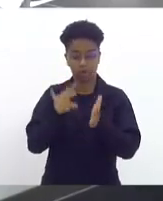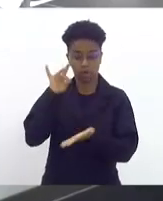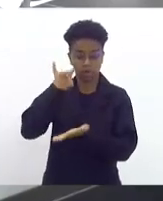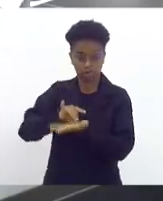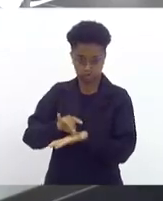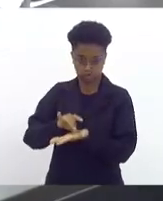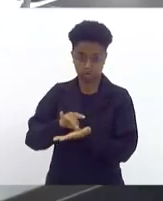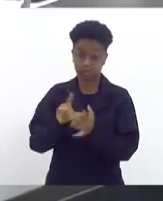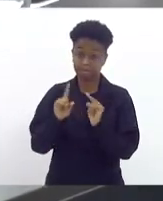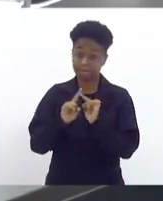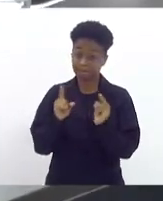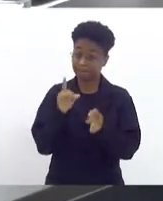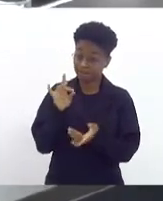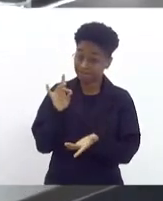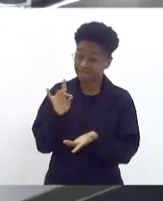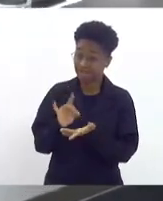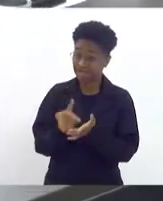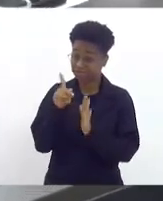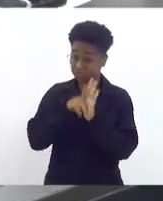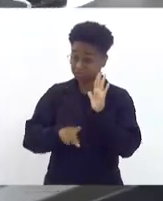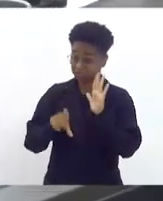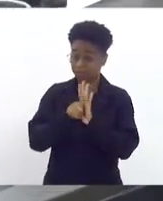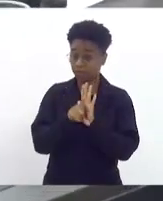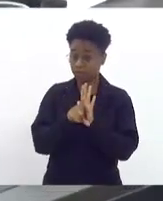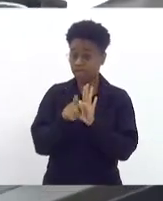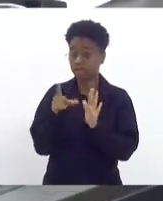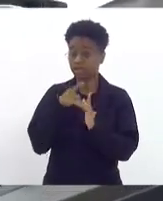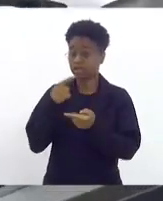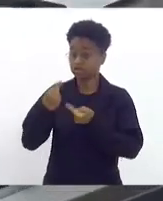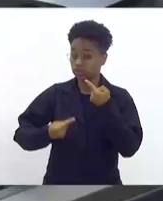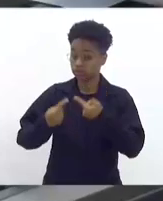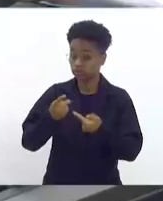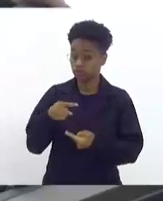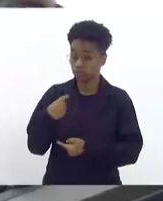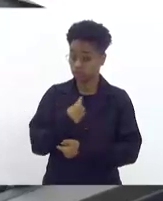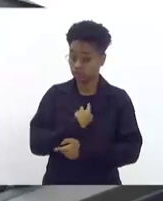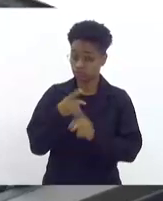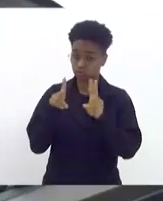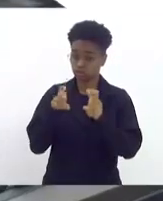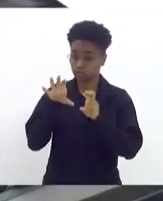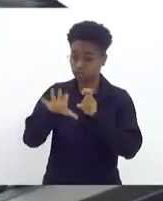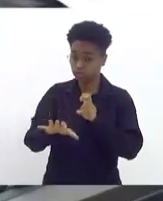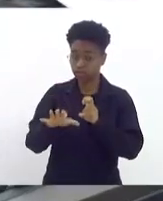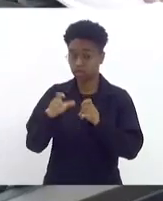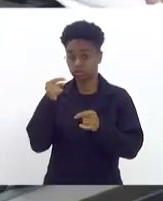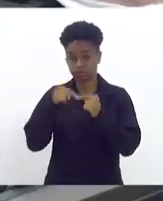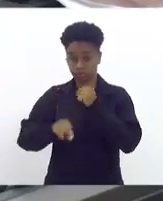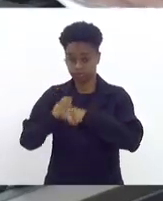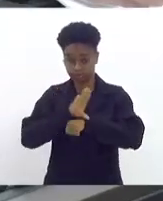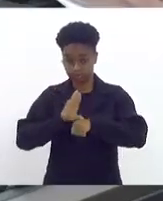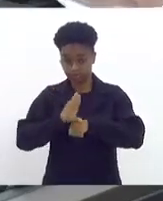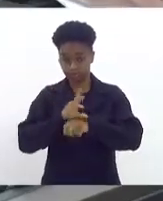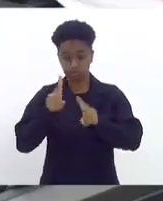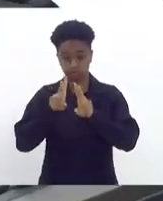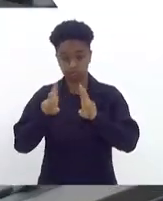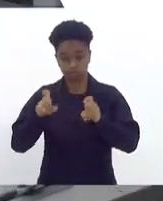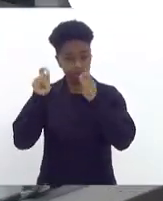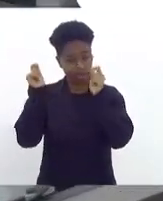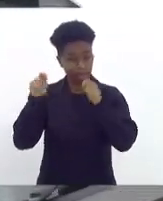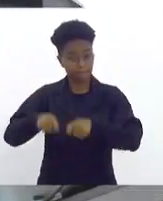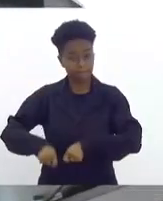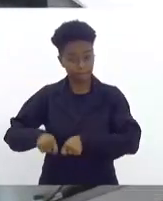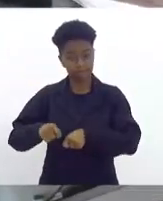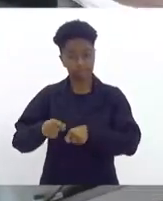mas na realidade esse PL existe uma discussão Nossa sobre essa eventual inconstitucionalidade em razão da capacidade de